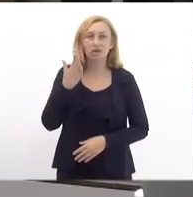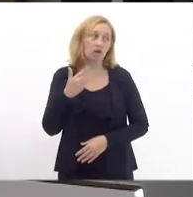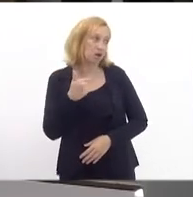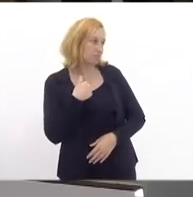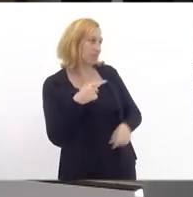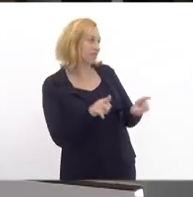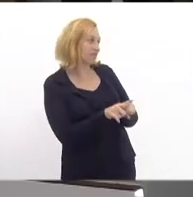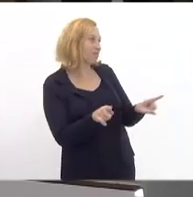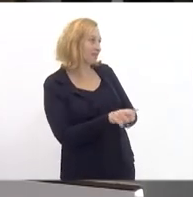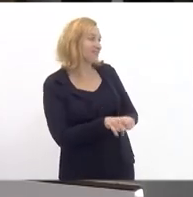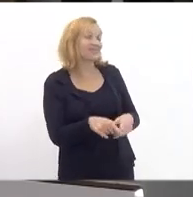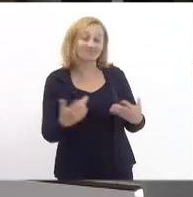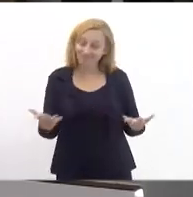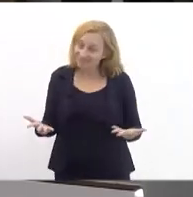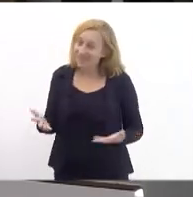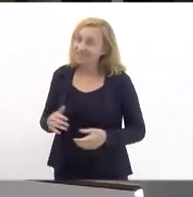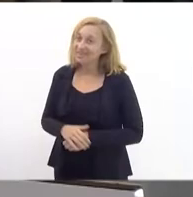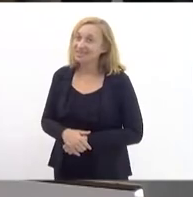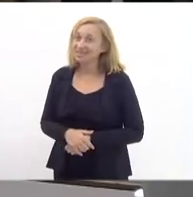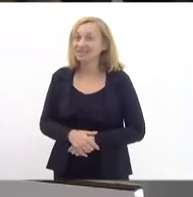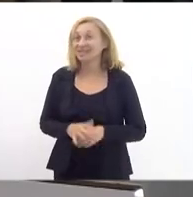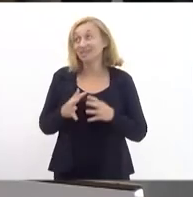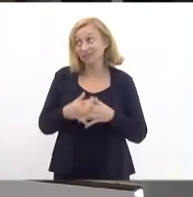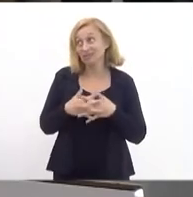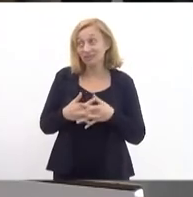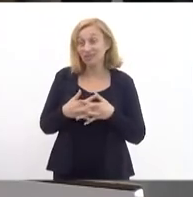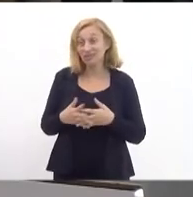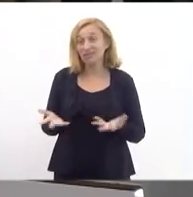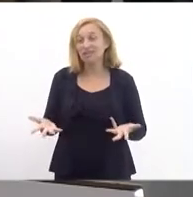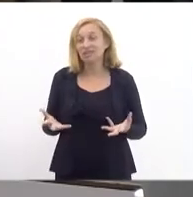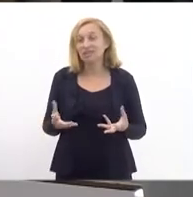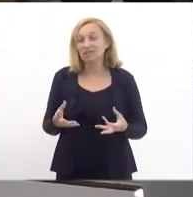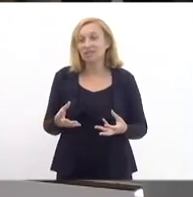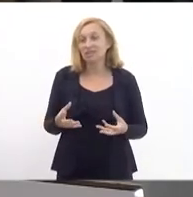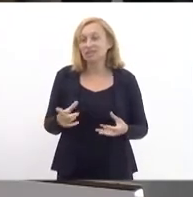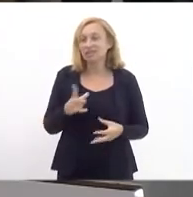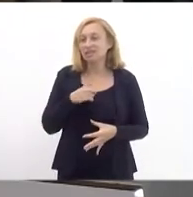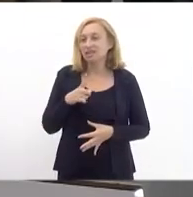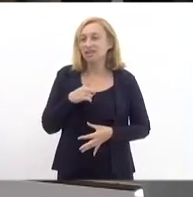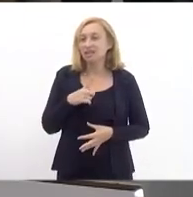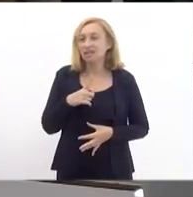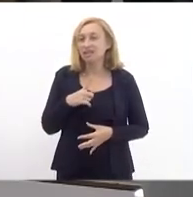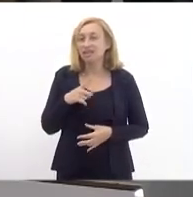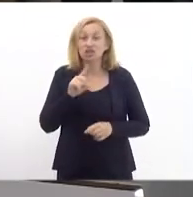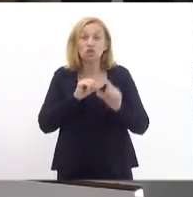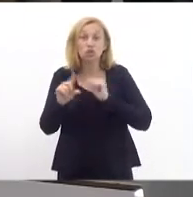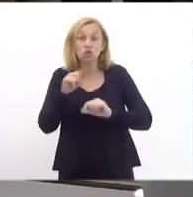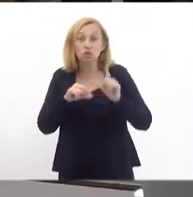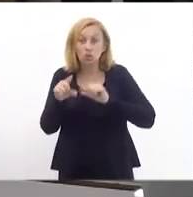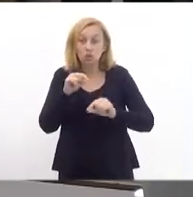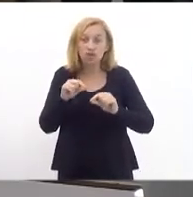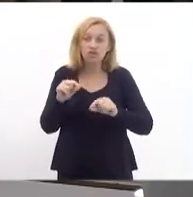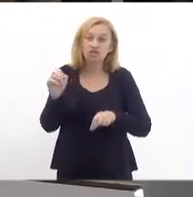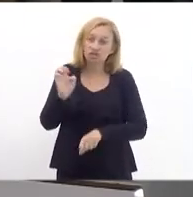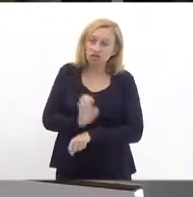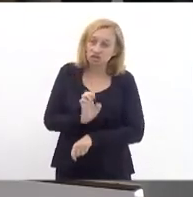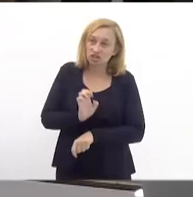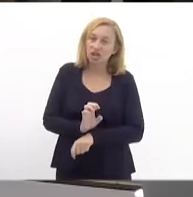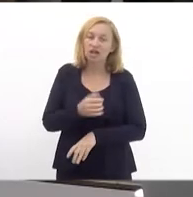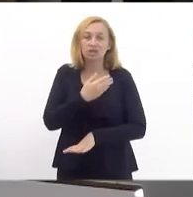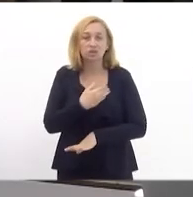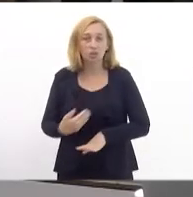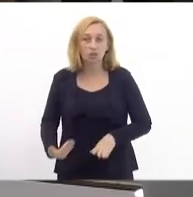dado que realmente é muito complexo, é uma coisa que envolve decisões de Estado, né, decisões de